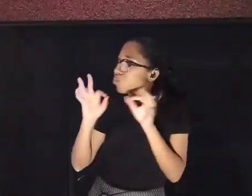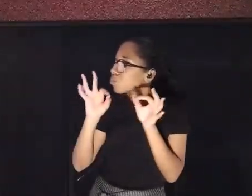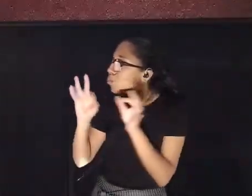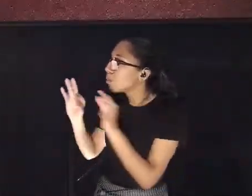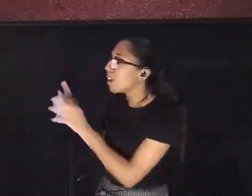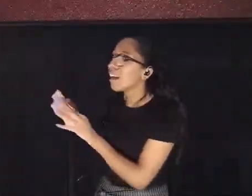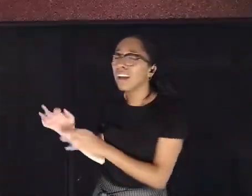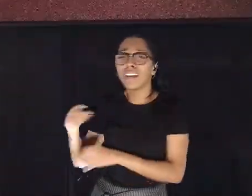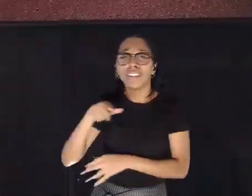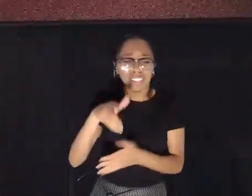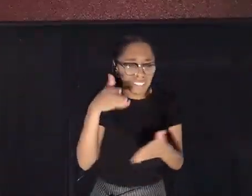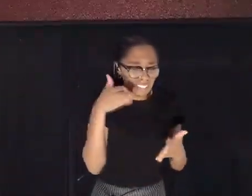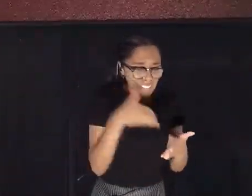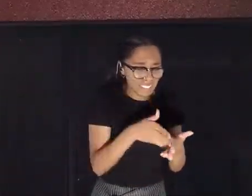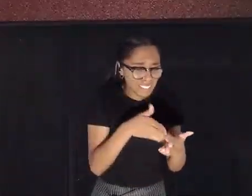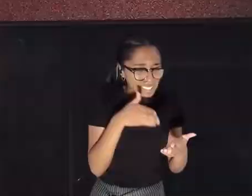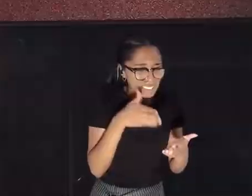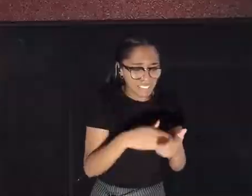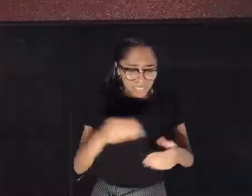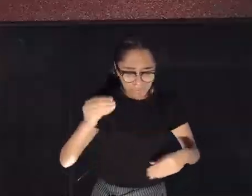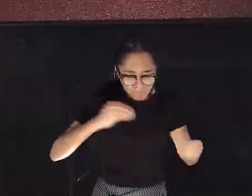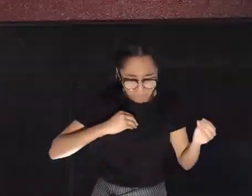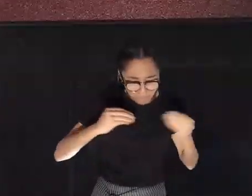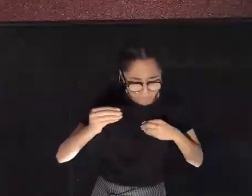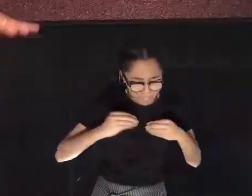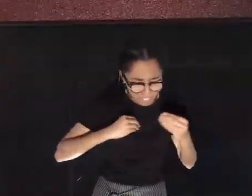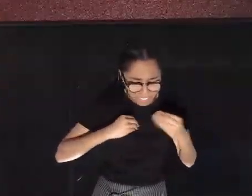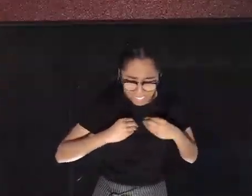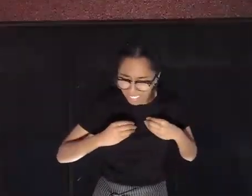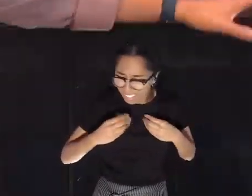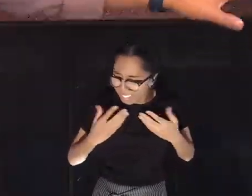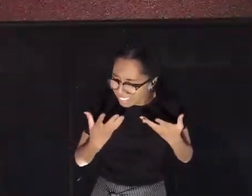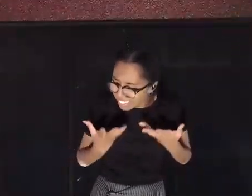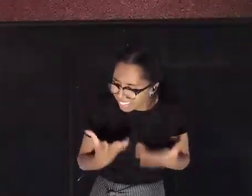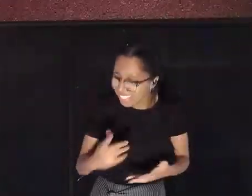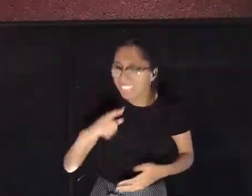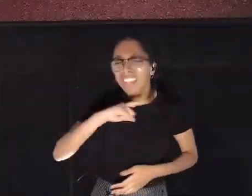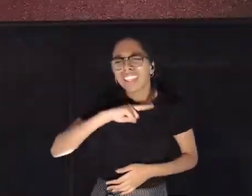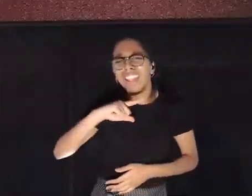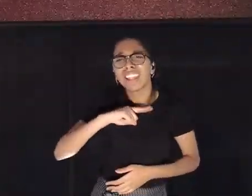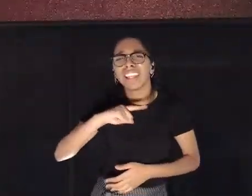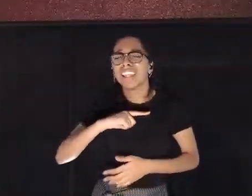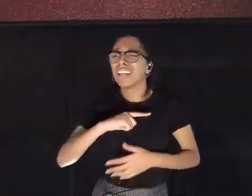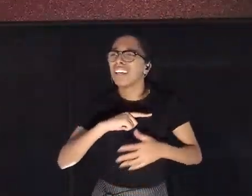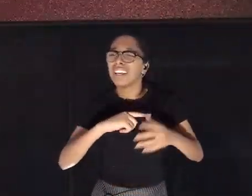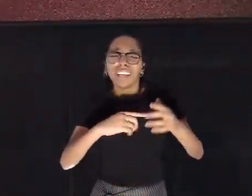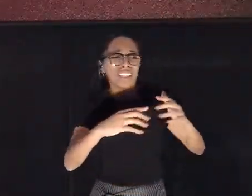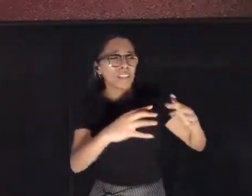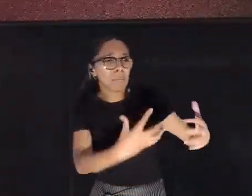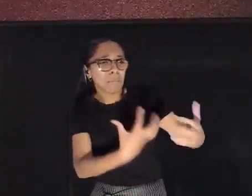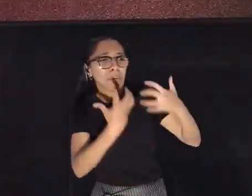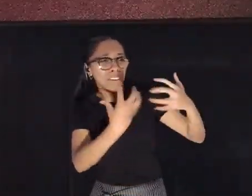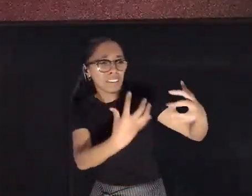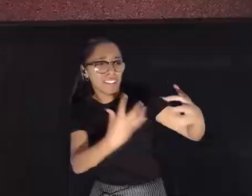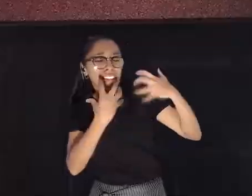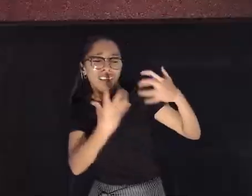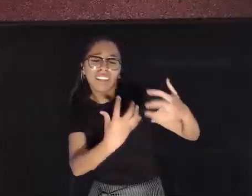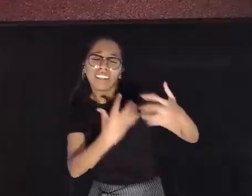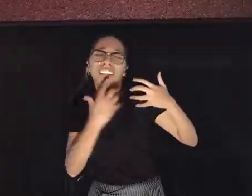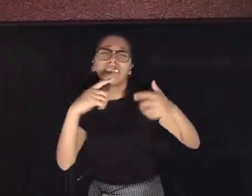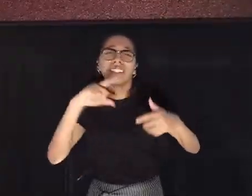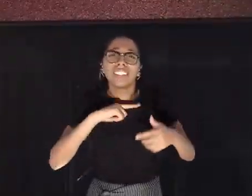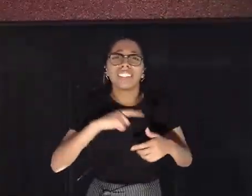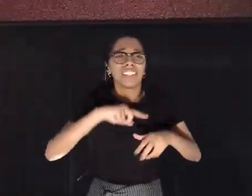desanimar, para você parar, para você pecar, para você falar o evangelho é qualquer coisa, para você ficar preso nas suas próprios desejos.